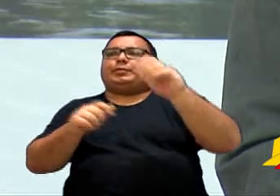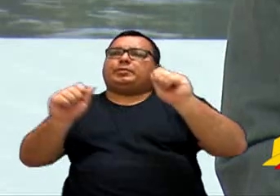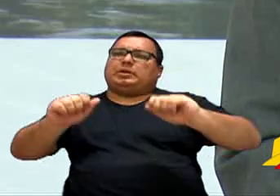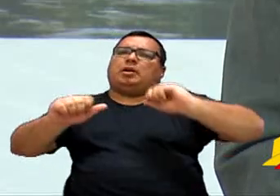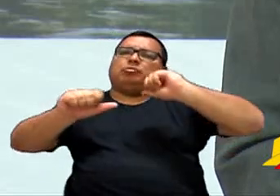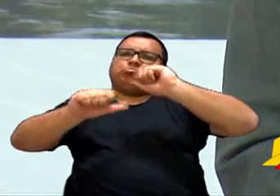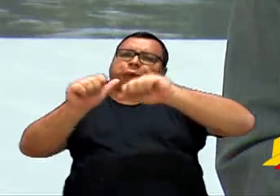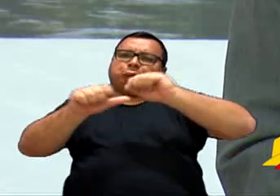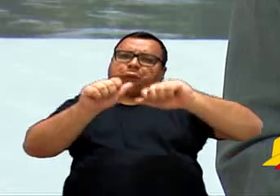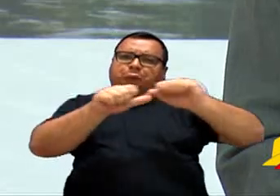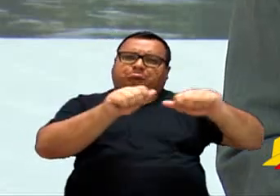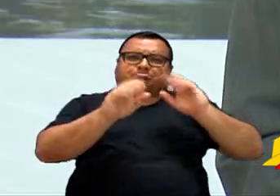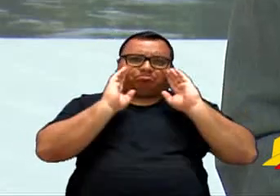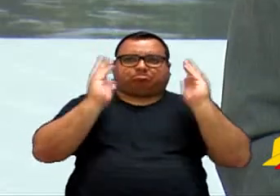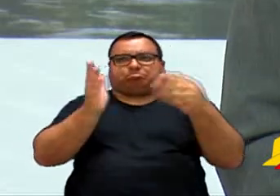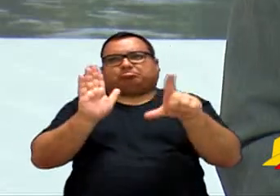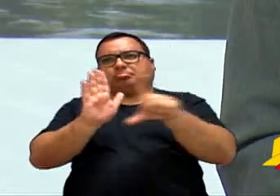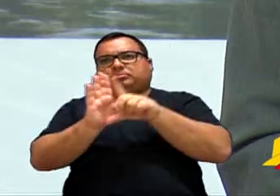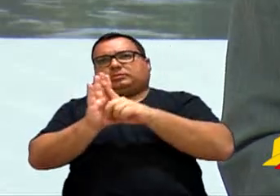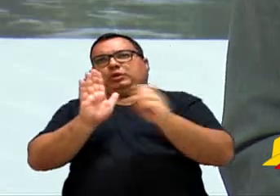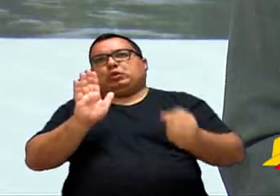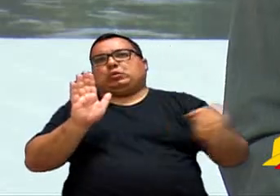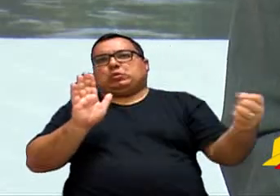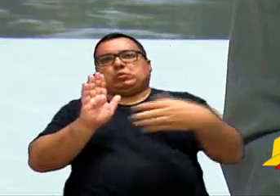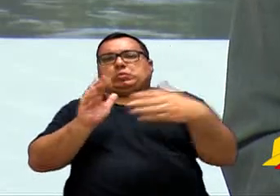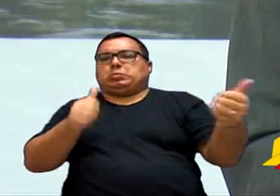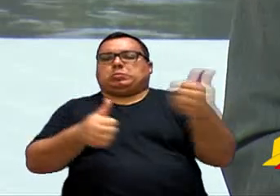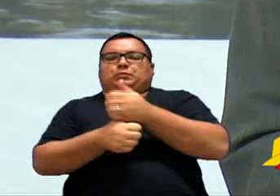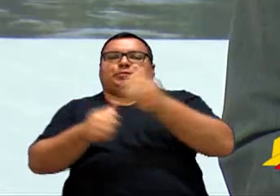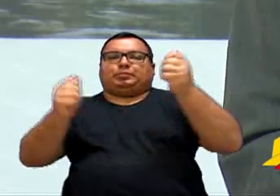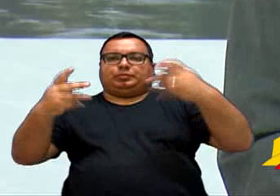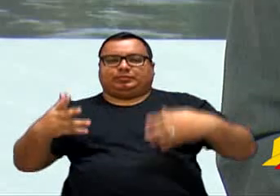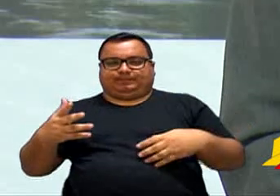através de uma outra lei. Daí o artigo 3º